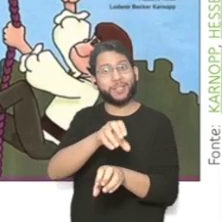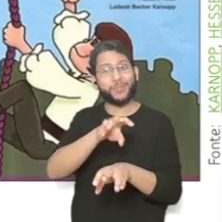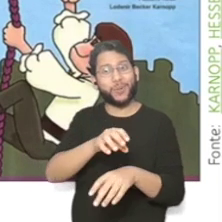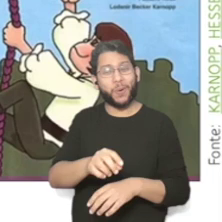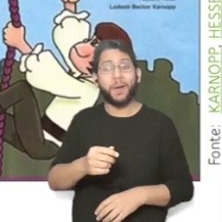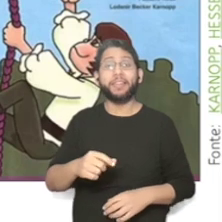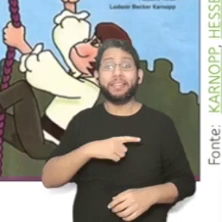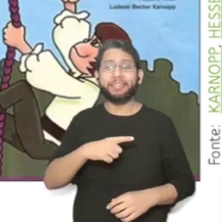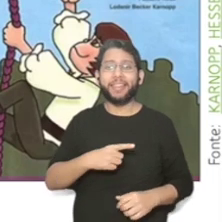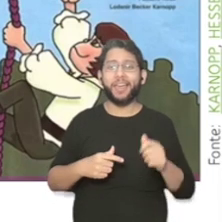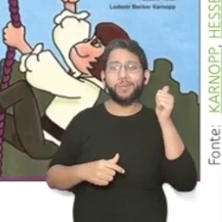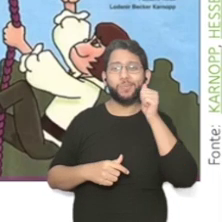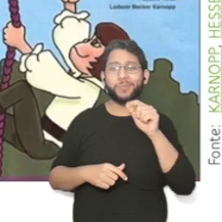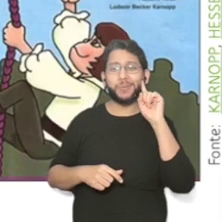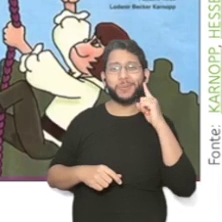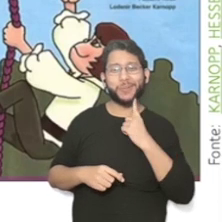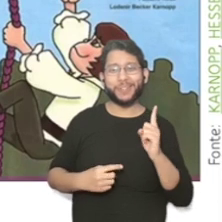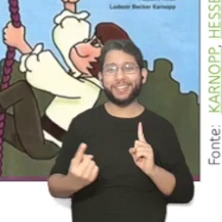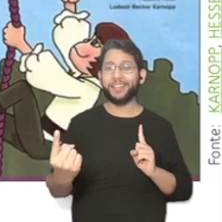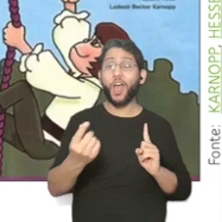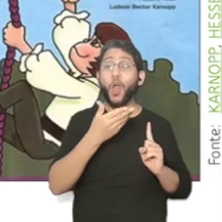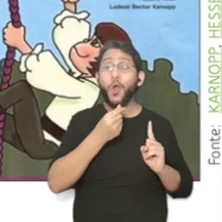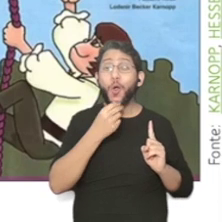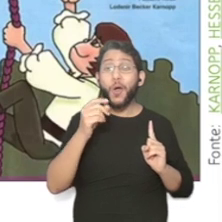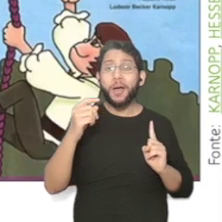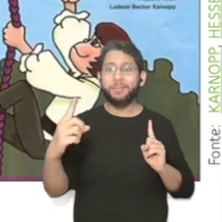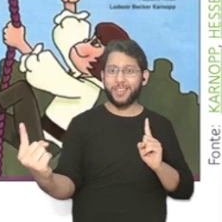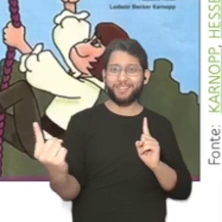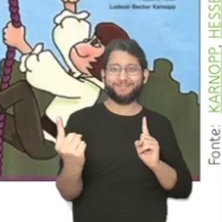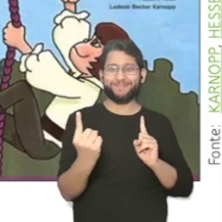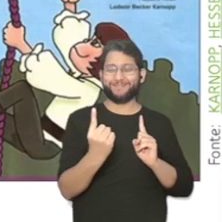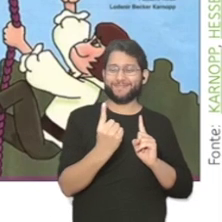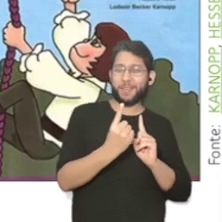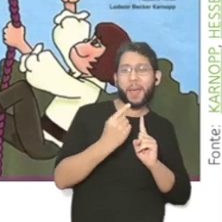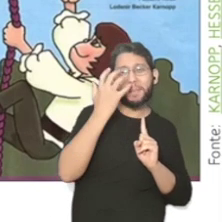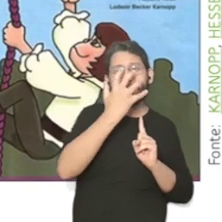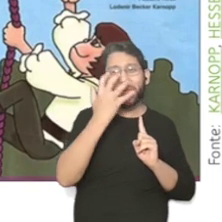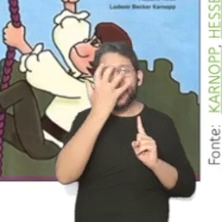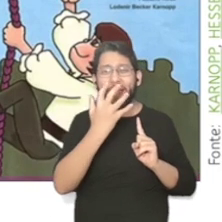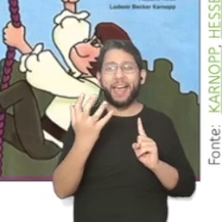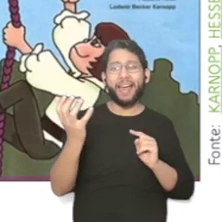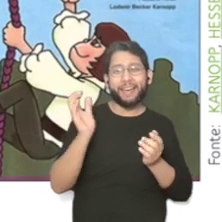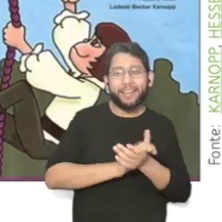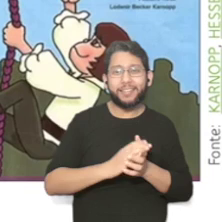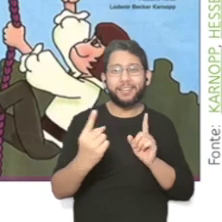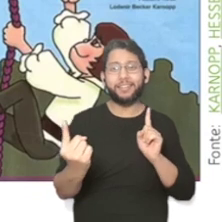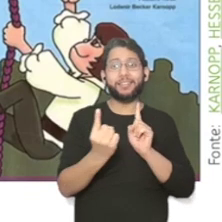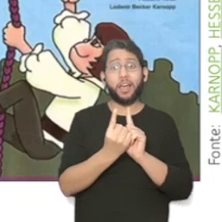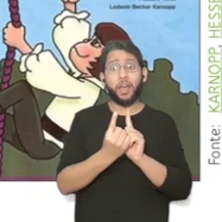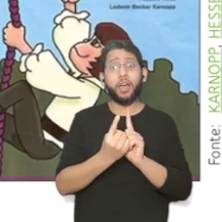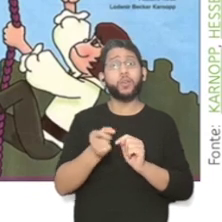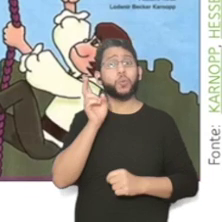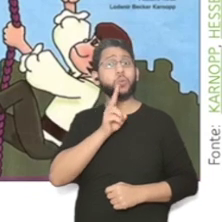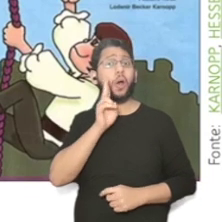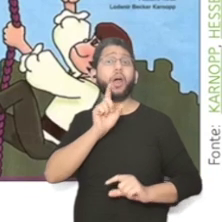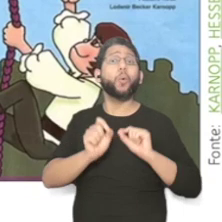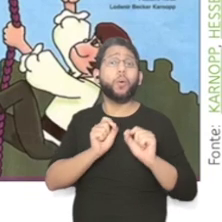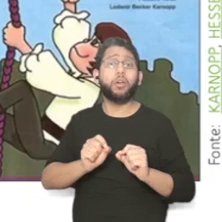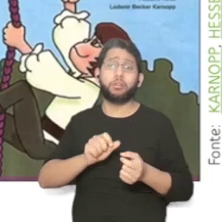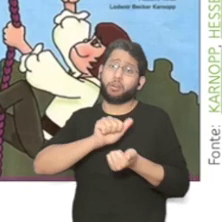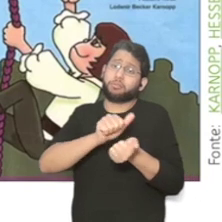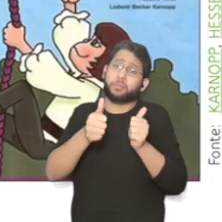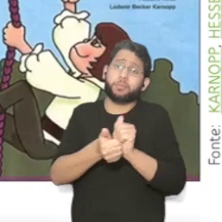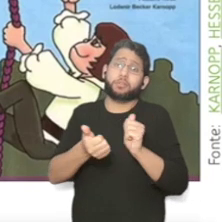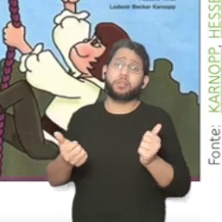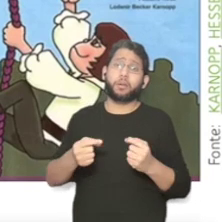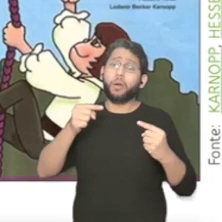cultura surda. A Rapunzel surda também, né, são um príncipe e uma princesa surda. Então, todas essas adaptações, elas não são